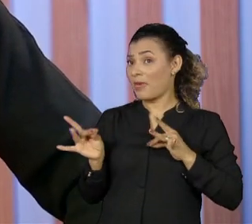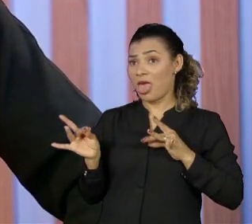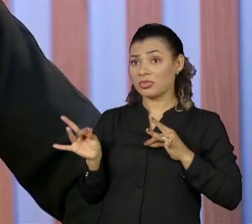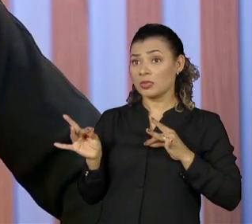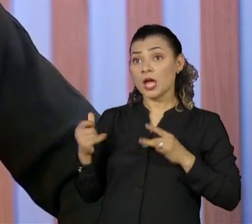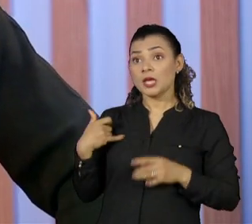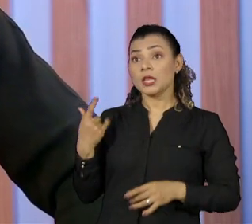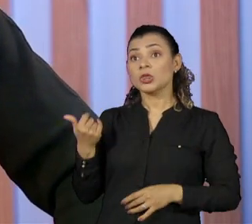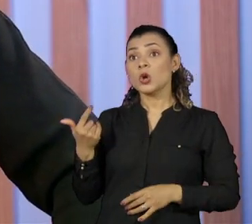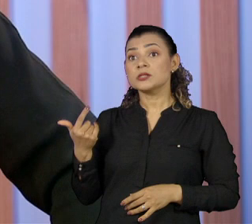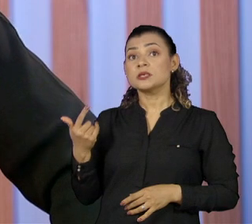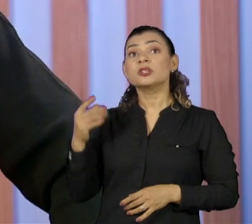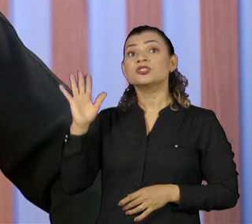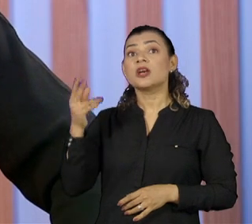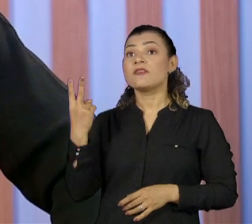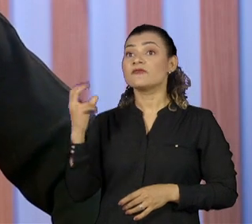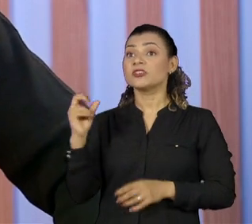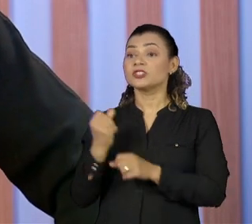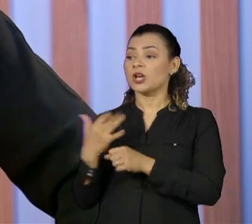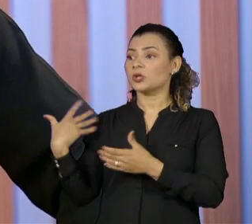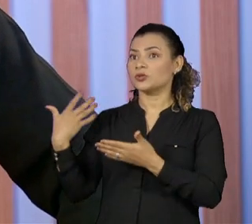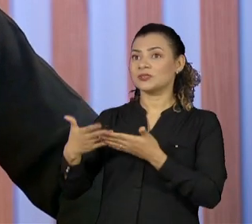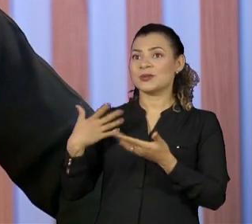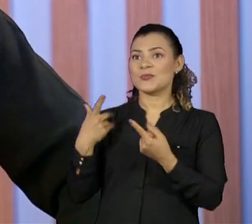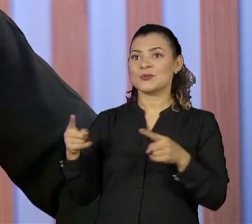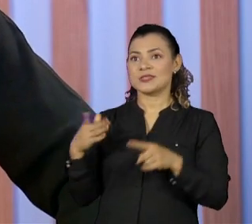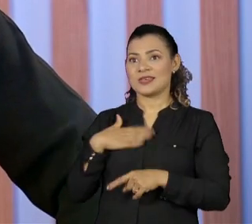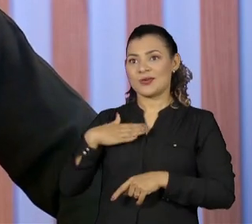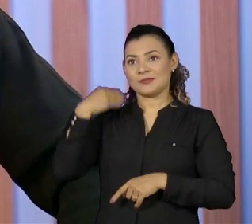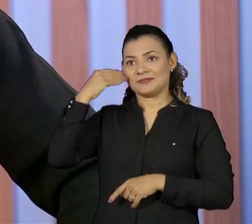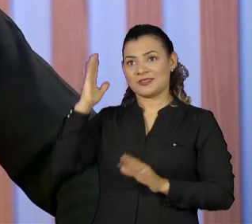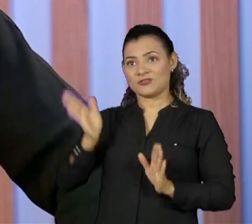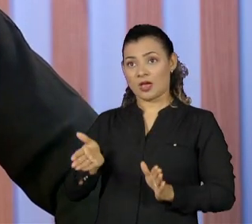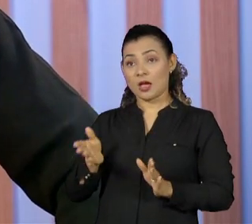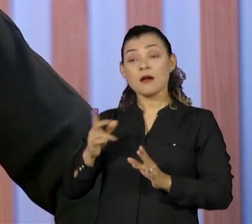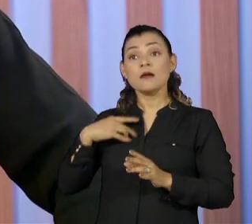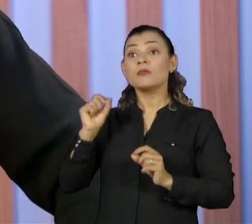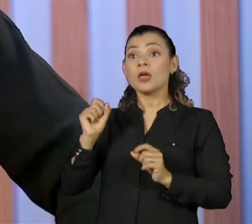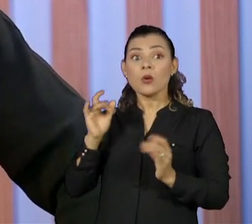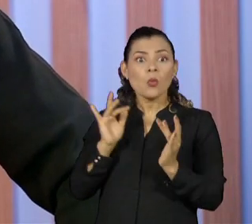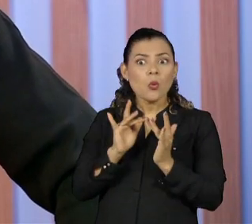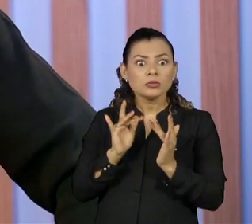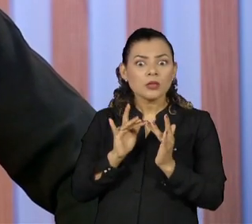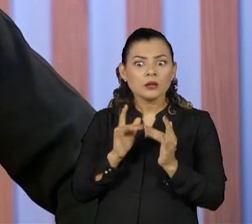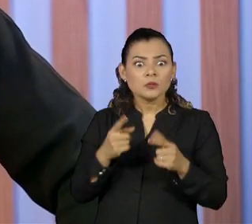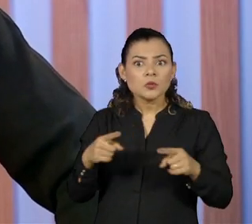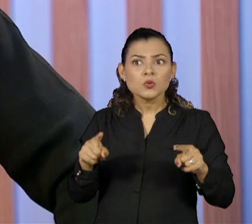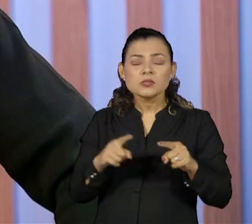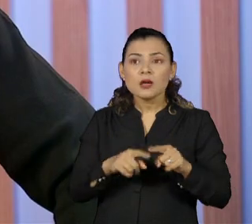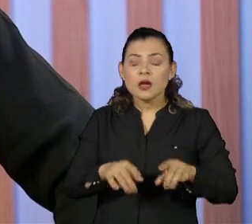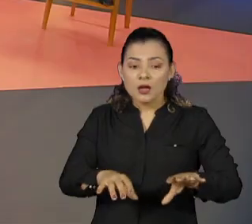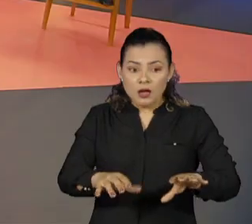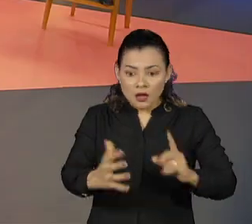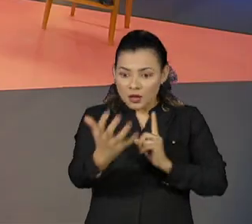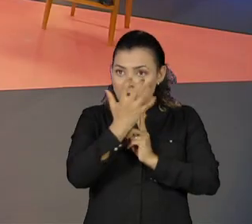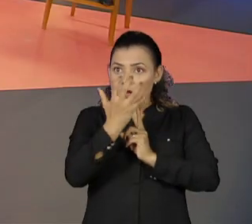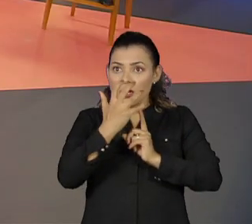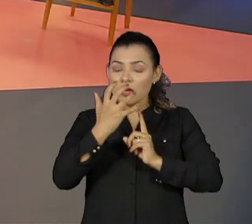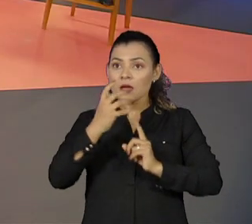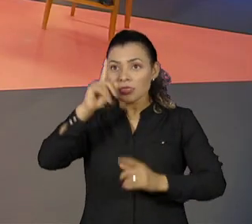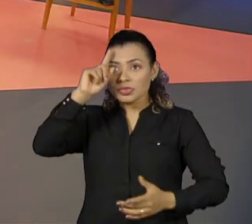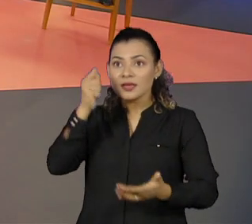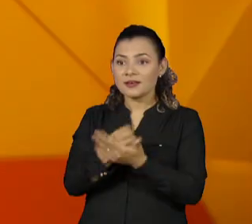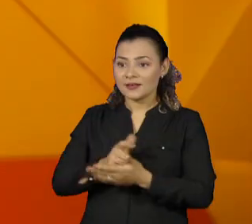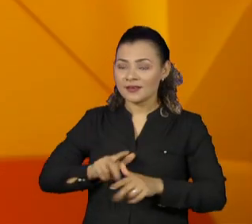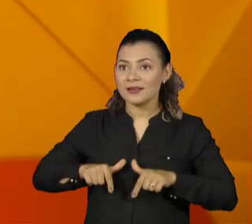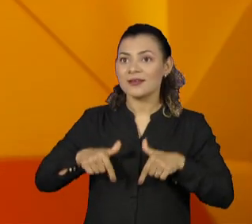12 anos, esse ano completa 20 anos de música, né? Foi o que mudou minha vida, determinou quem eu seria hoje. Oportunidade, né? Faz